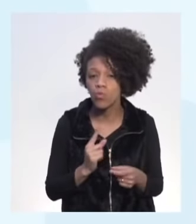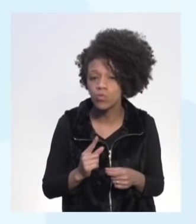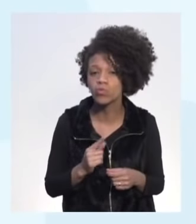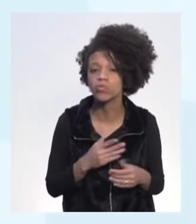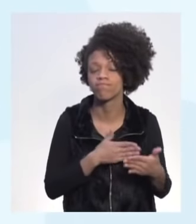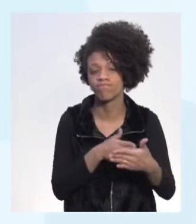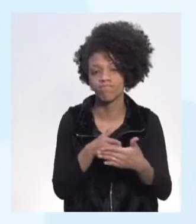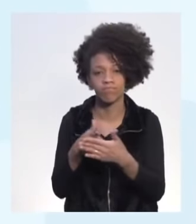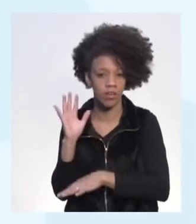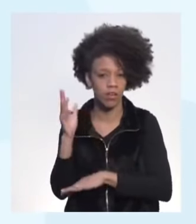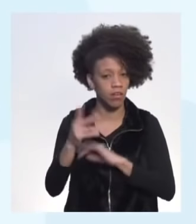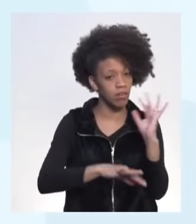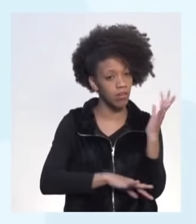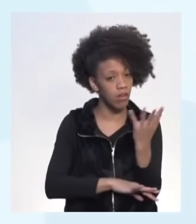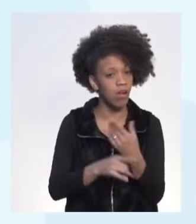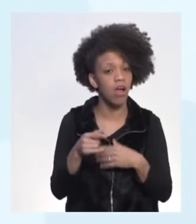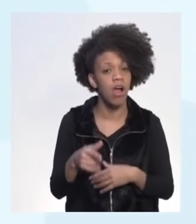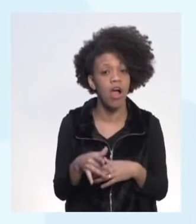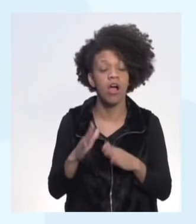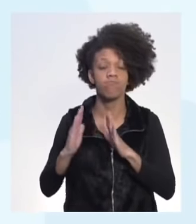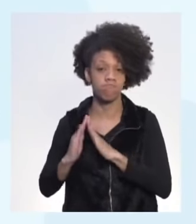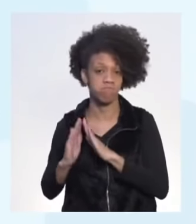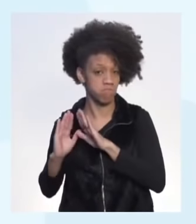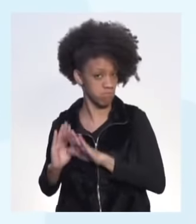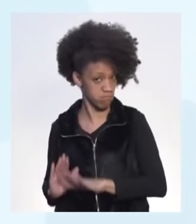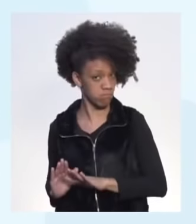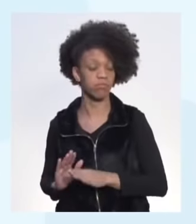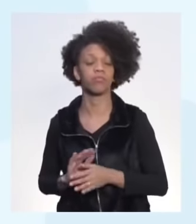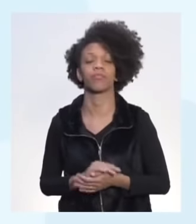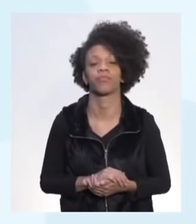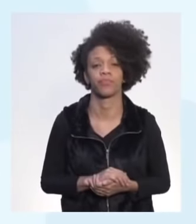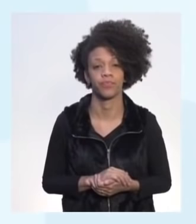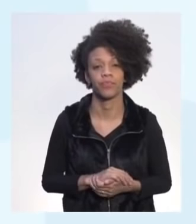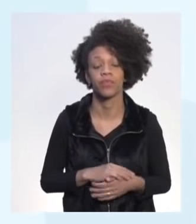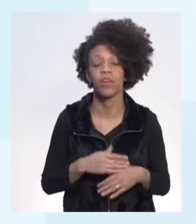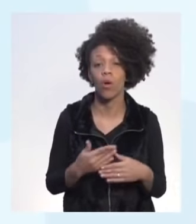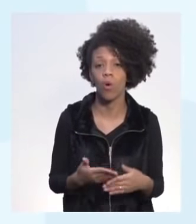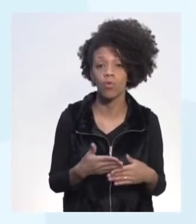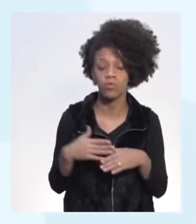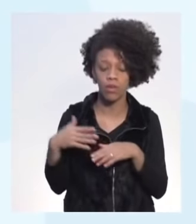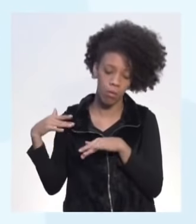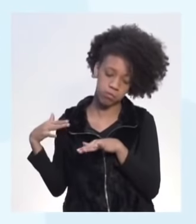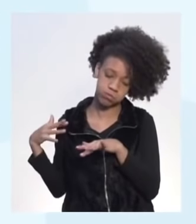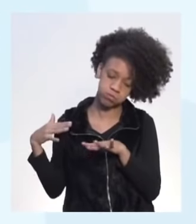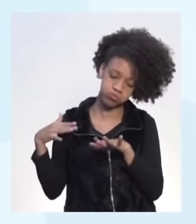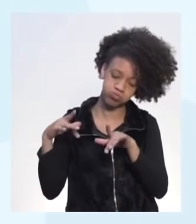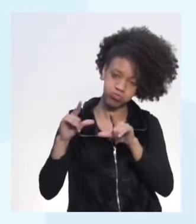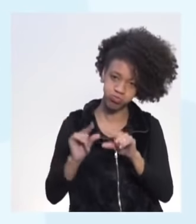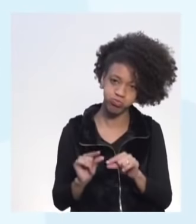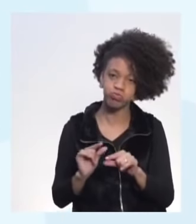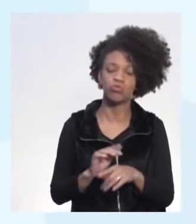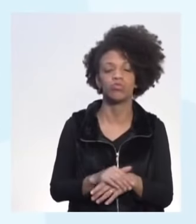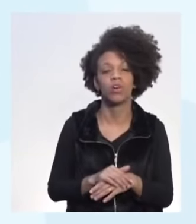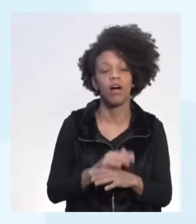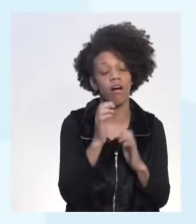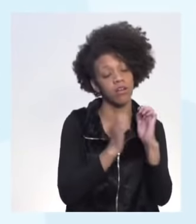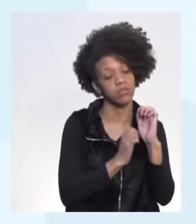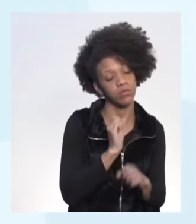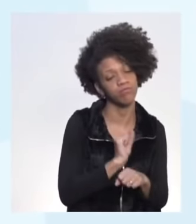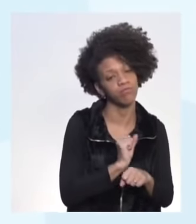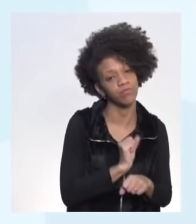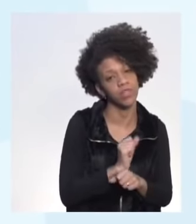no meio ambiente em consequência da restrição de atividades humanas. Com os veículos circulando menos, as indústrias paradas e